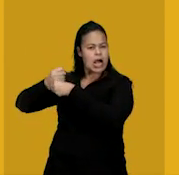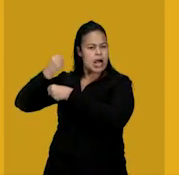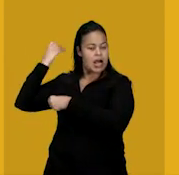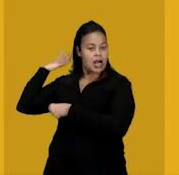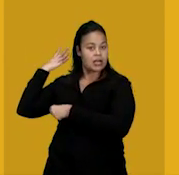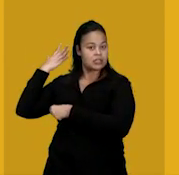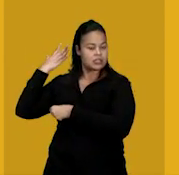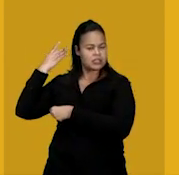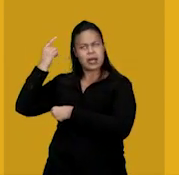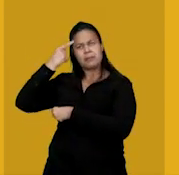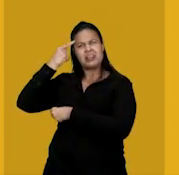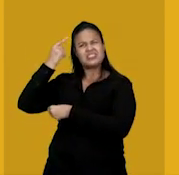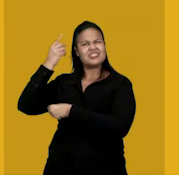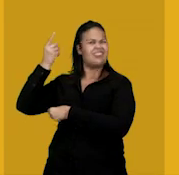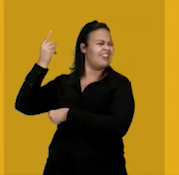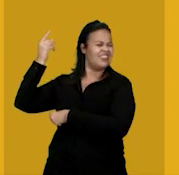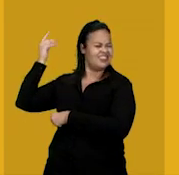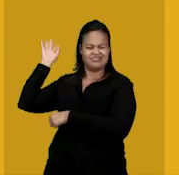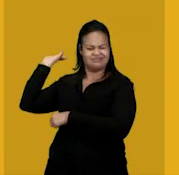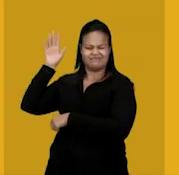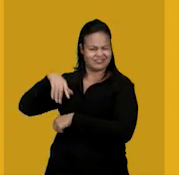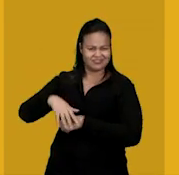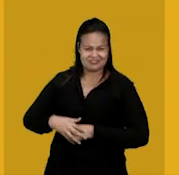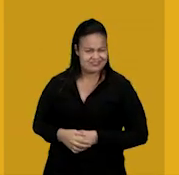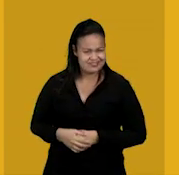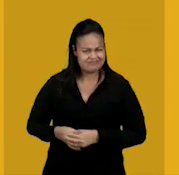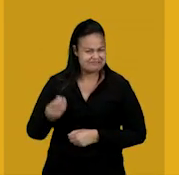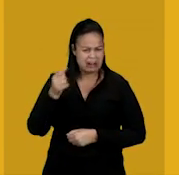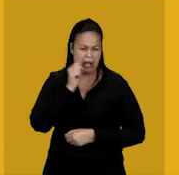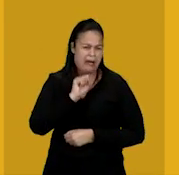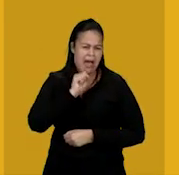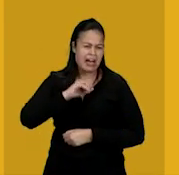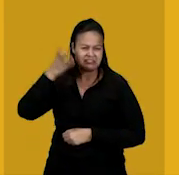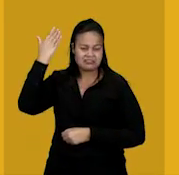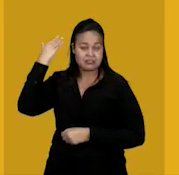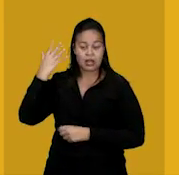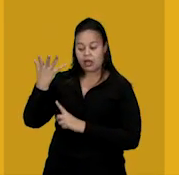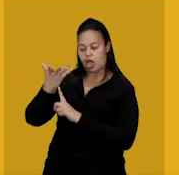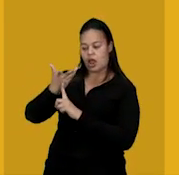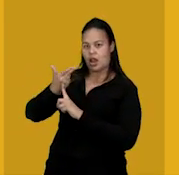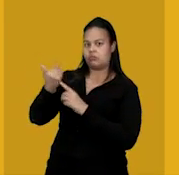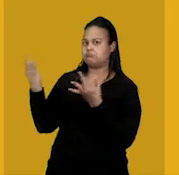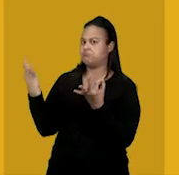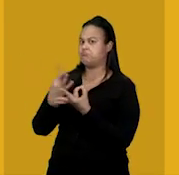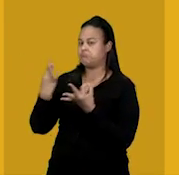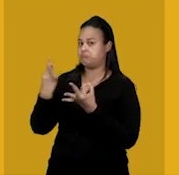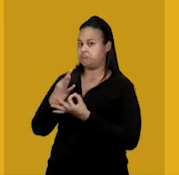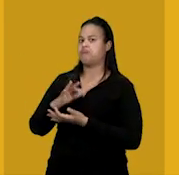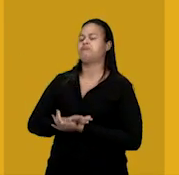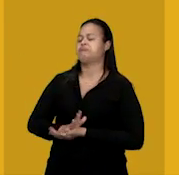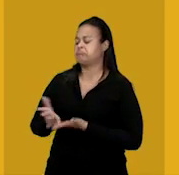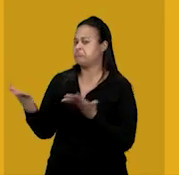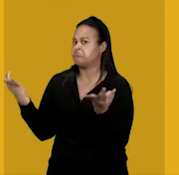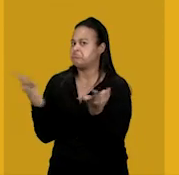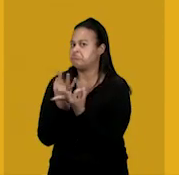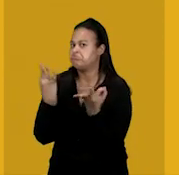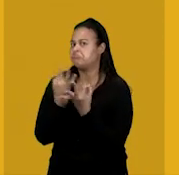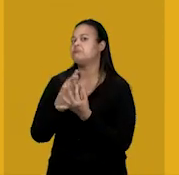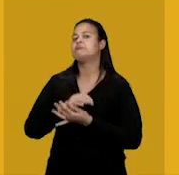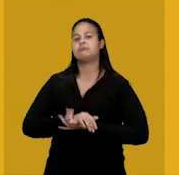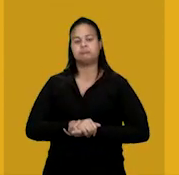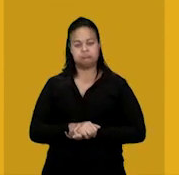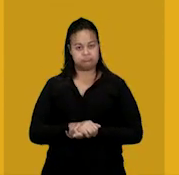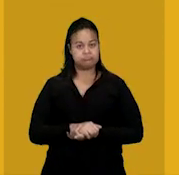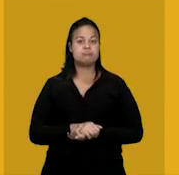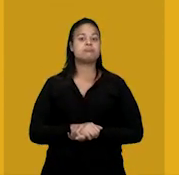imagina, Mona Lisa, você imagina Leonardo da Vinci, é um quadro que se expõe em museu, né? É um quadro antigo,